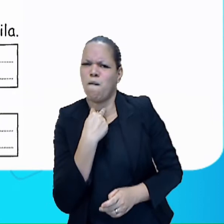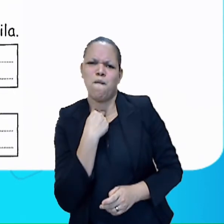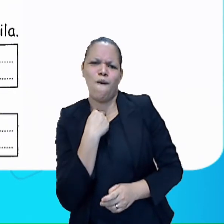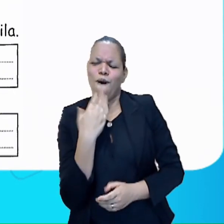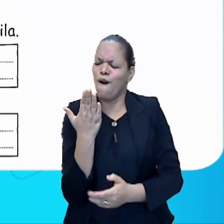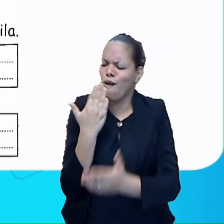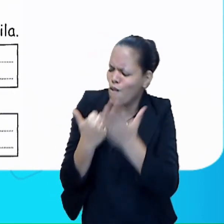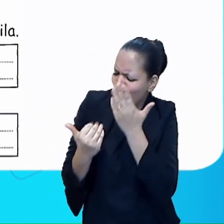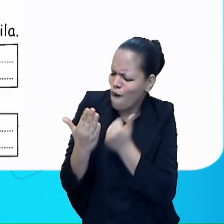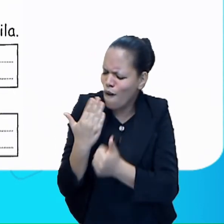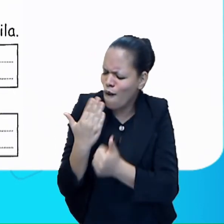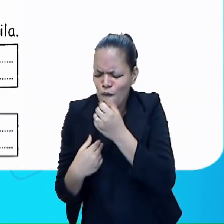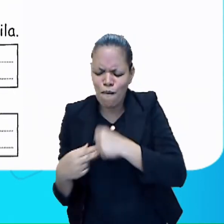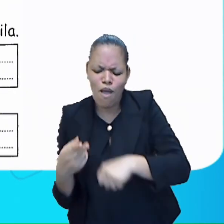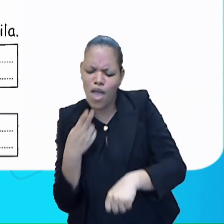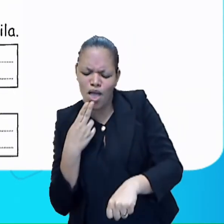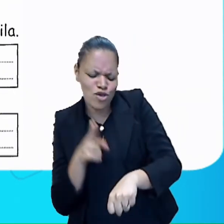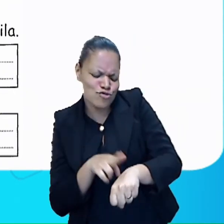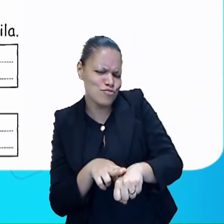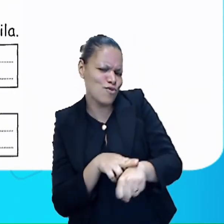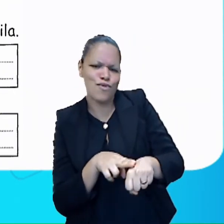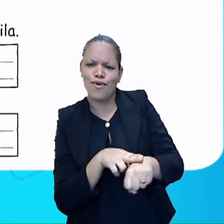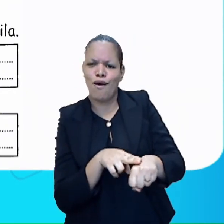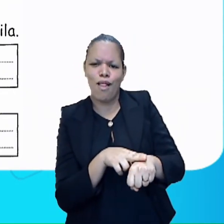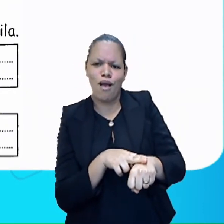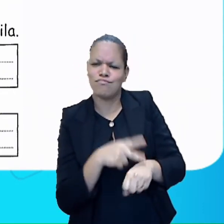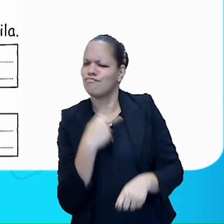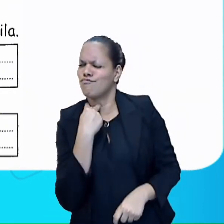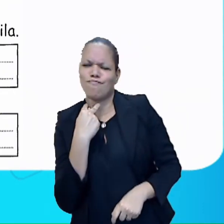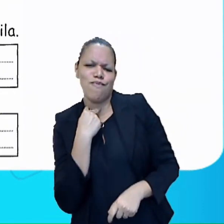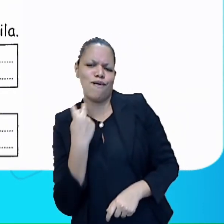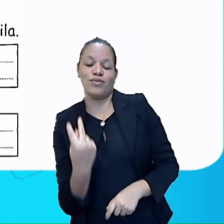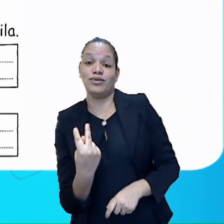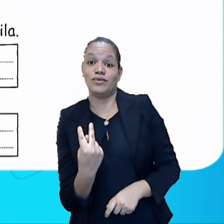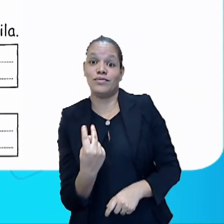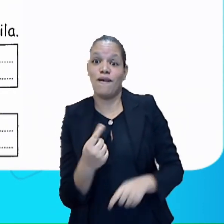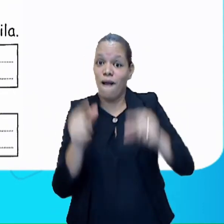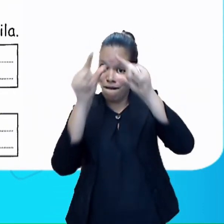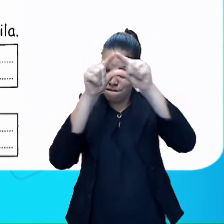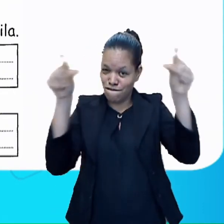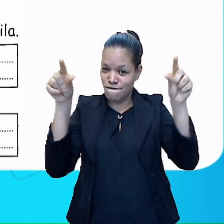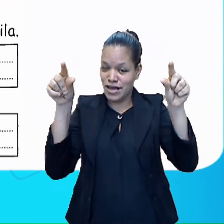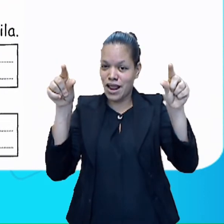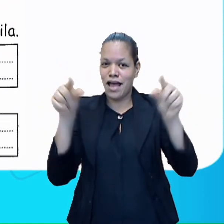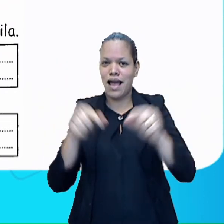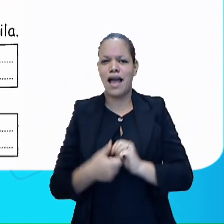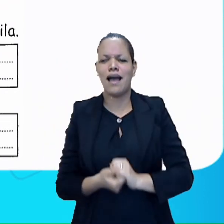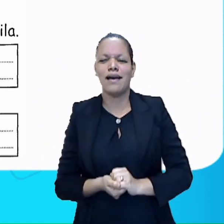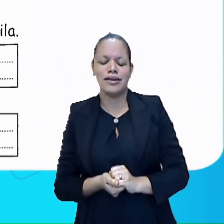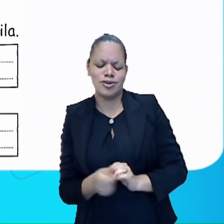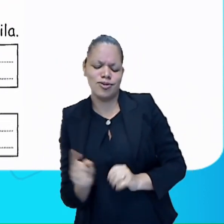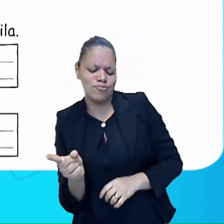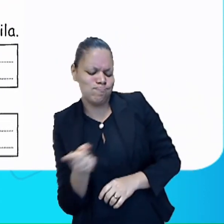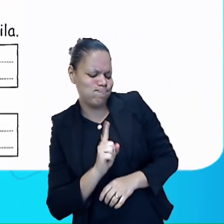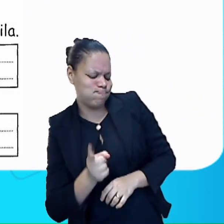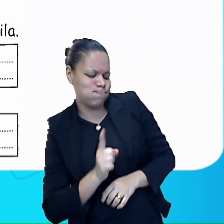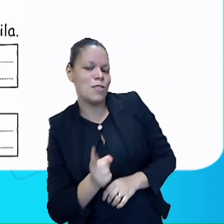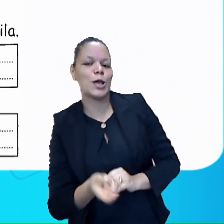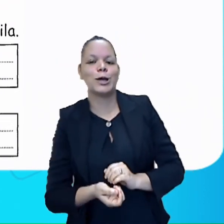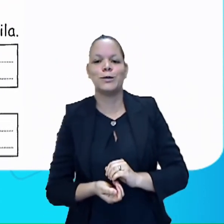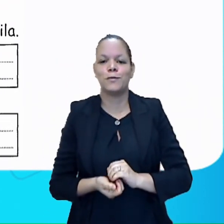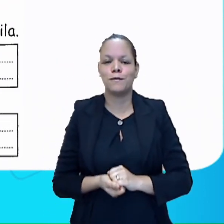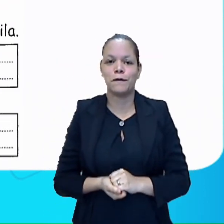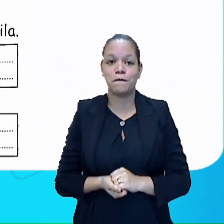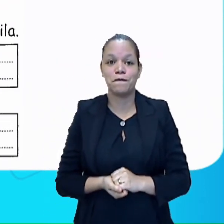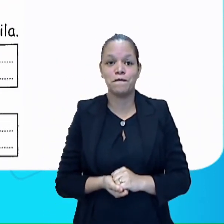Eu posso comer chocolate. Agora a segunda. Marcos quebrou o copo. E